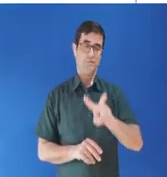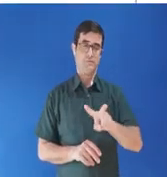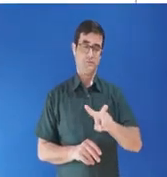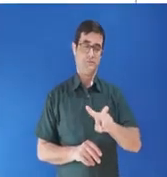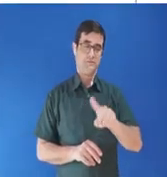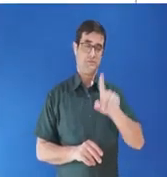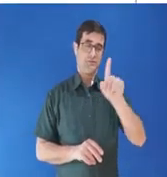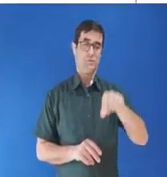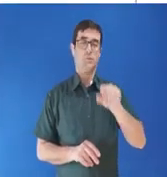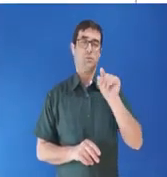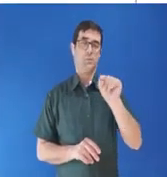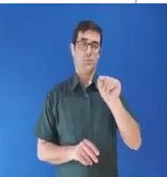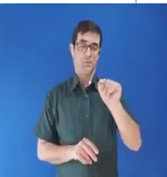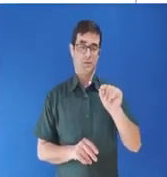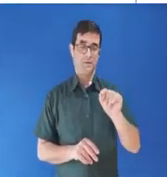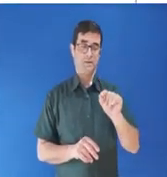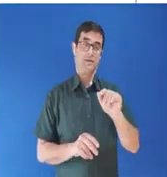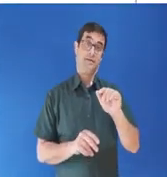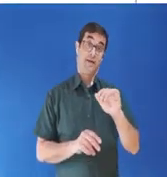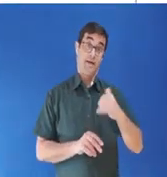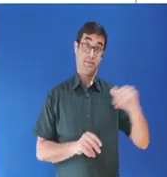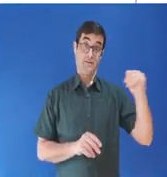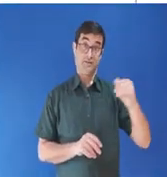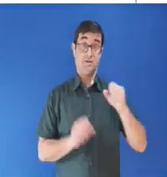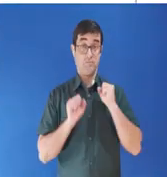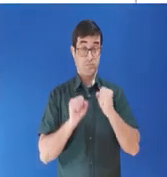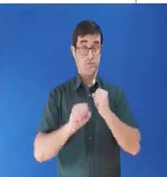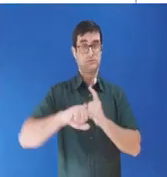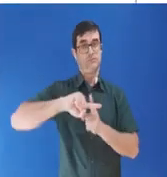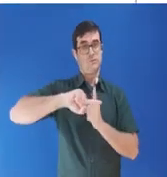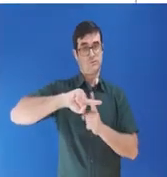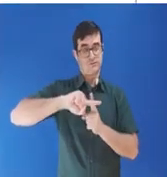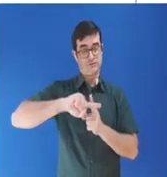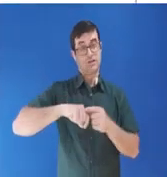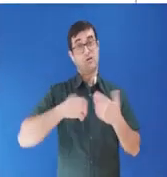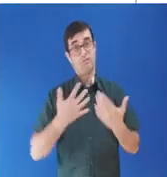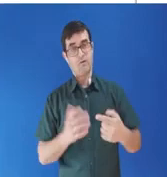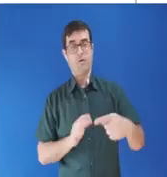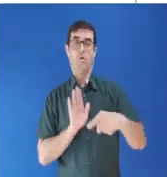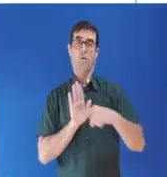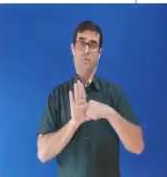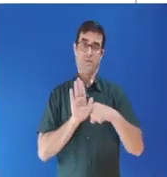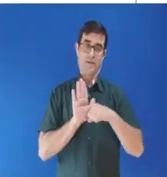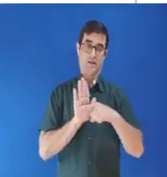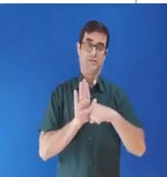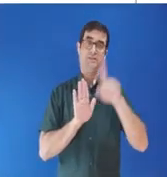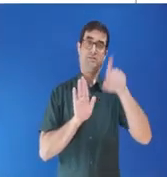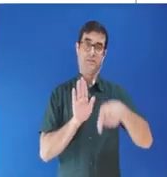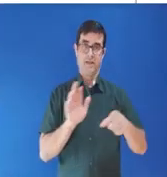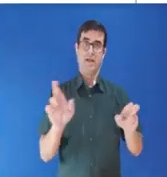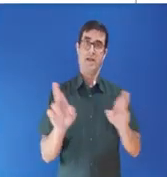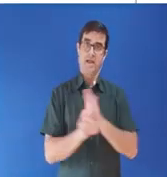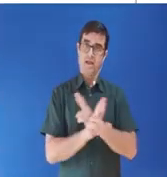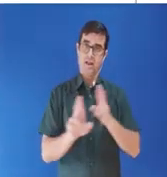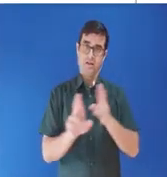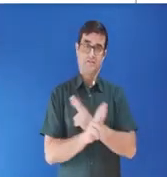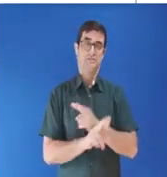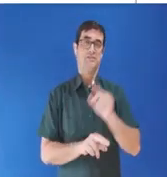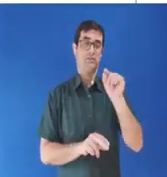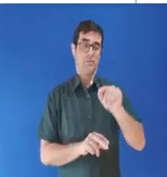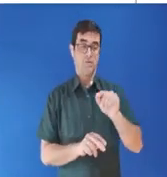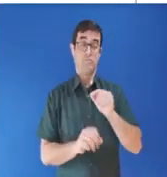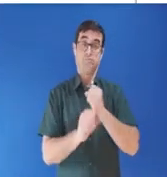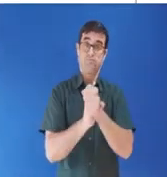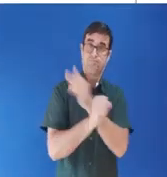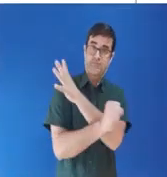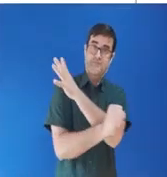pode ver aqui que essa energia pode ser tanto positiva quanto negativa, que está diretamente relacionado a ser um processo endo